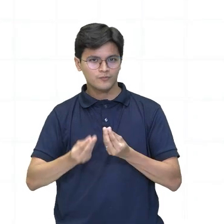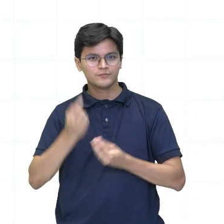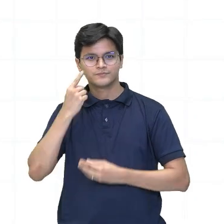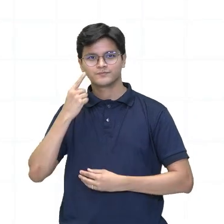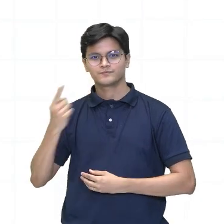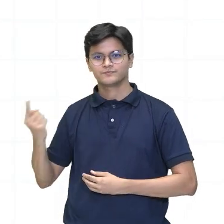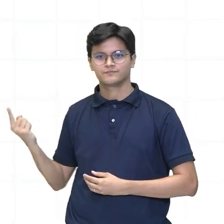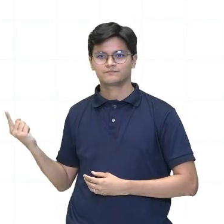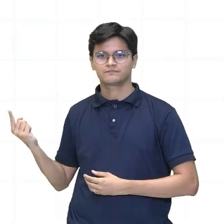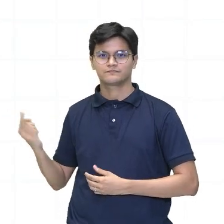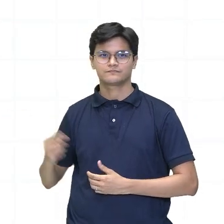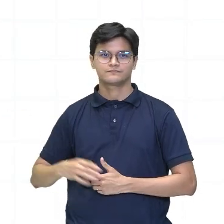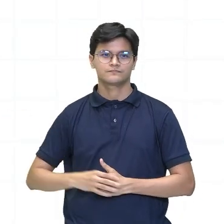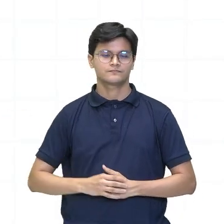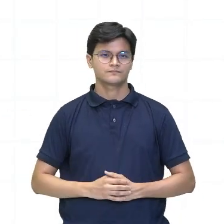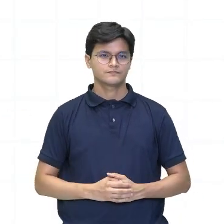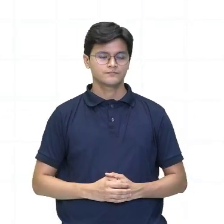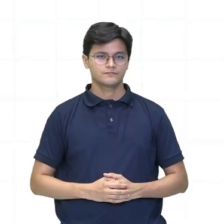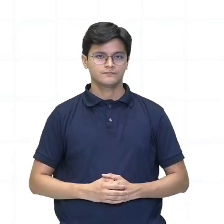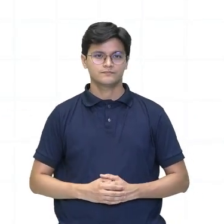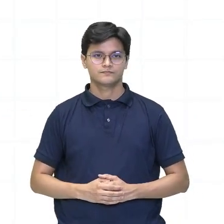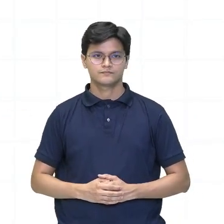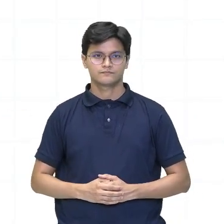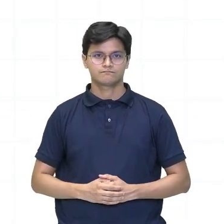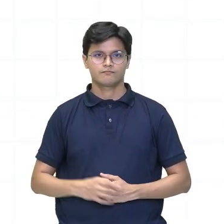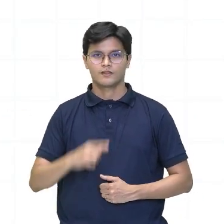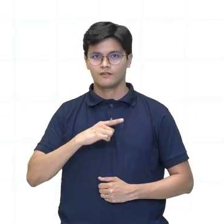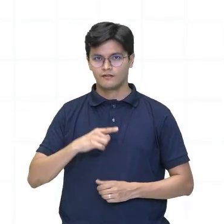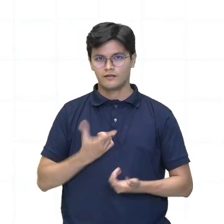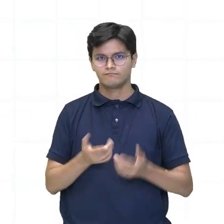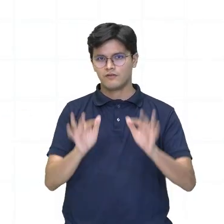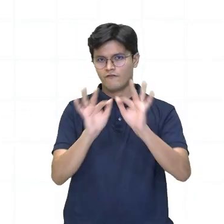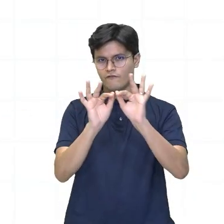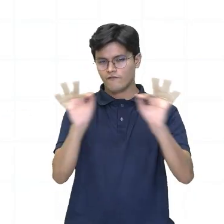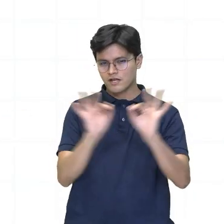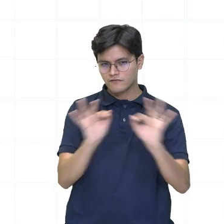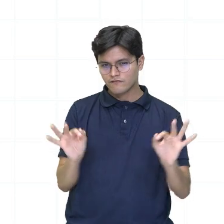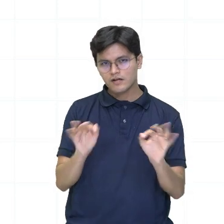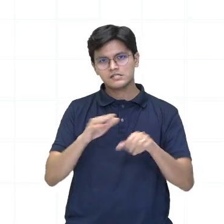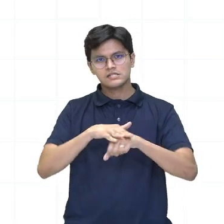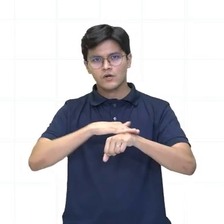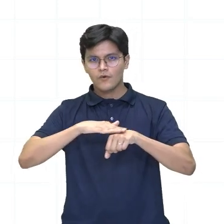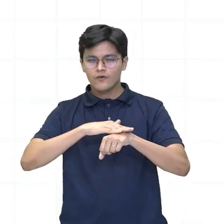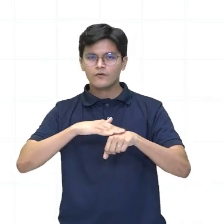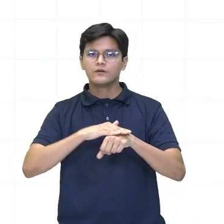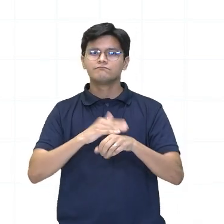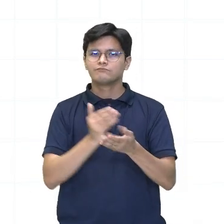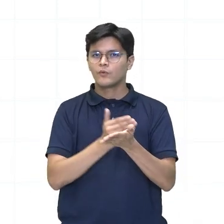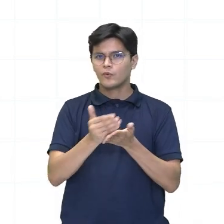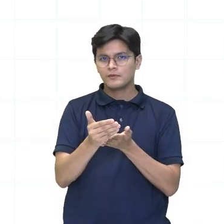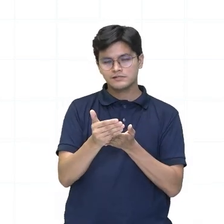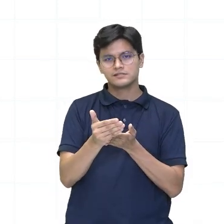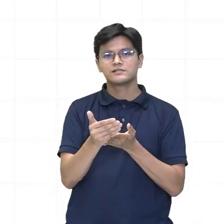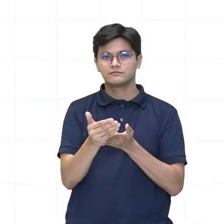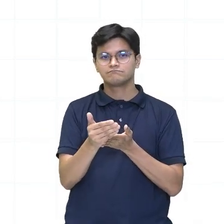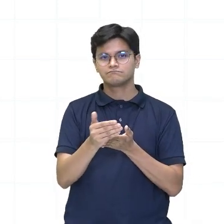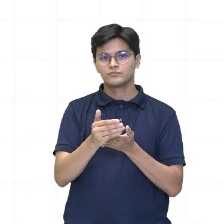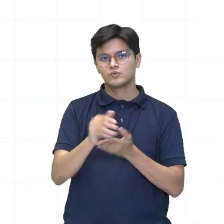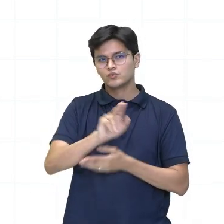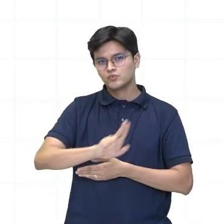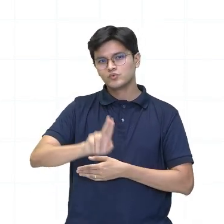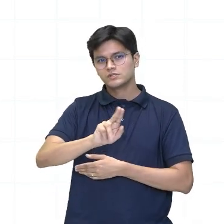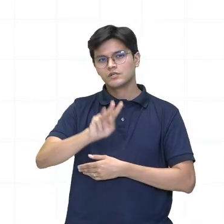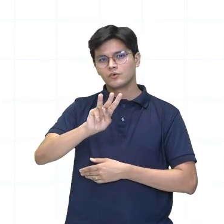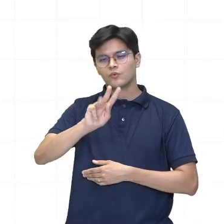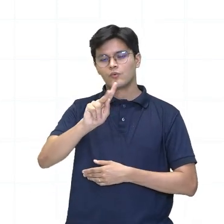o trecho da conversa. Então, eu vou começar com what. What é